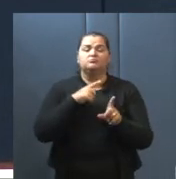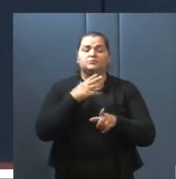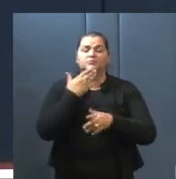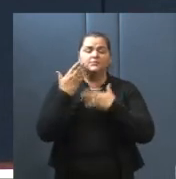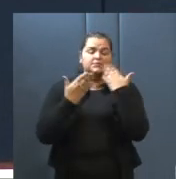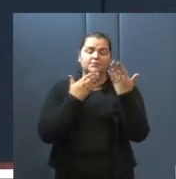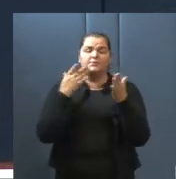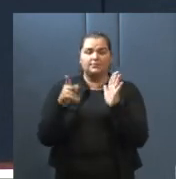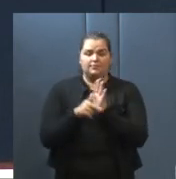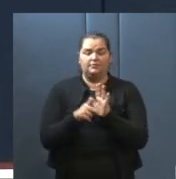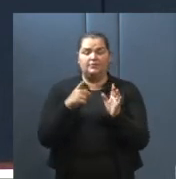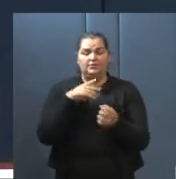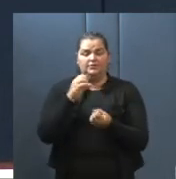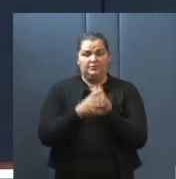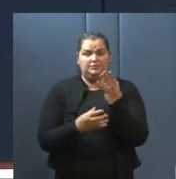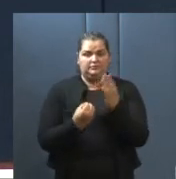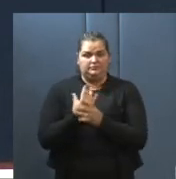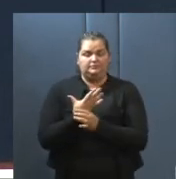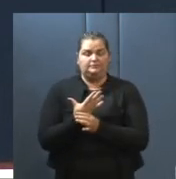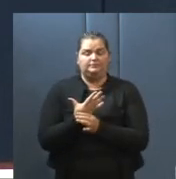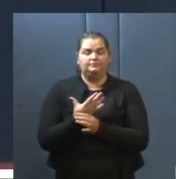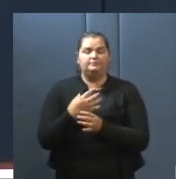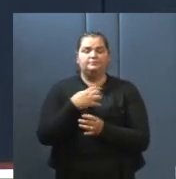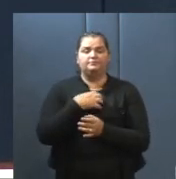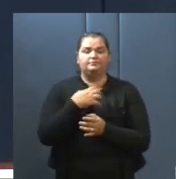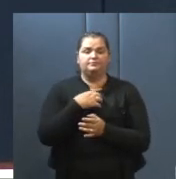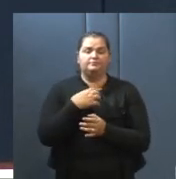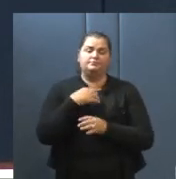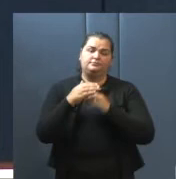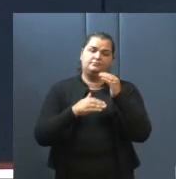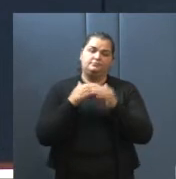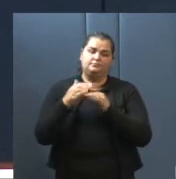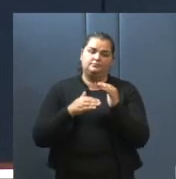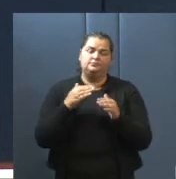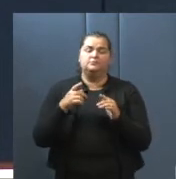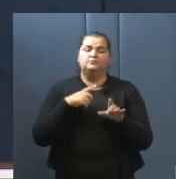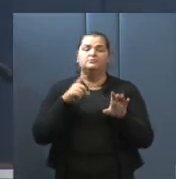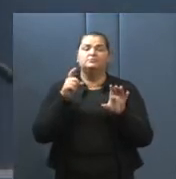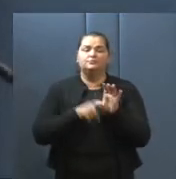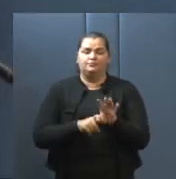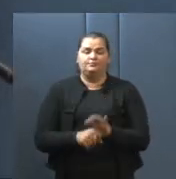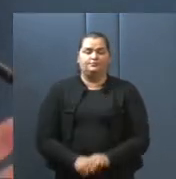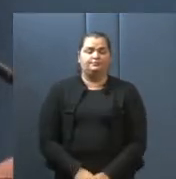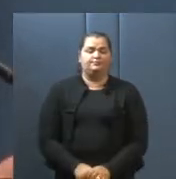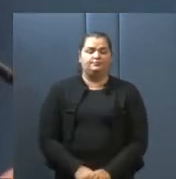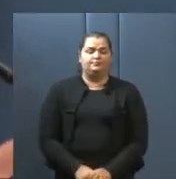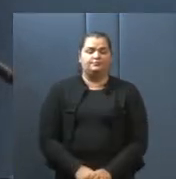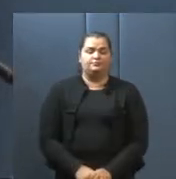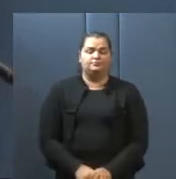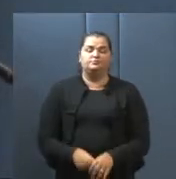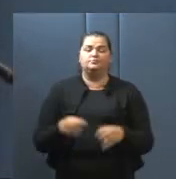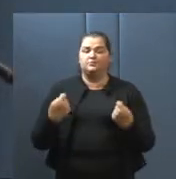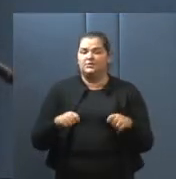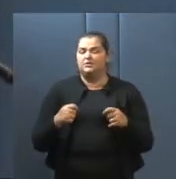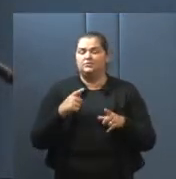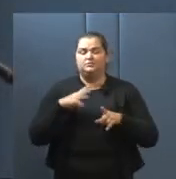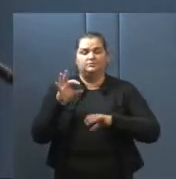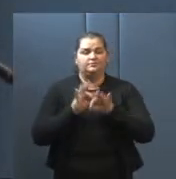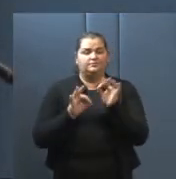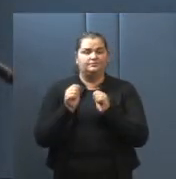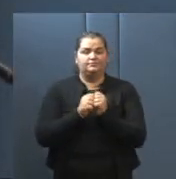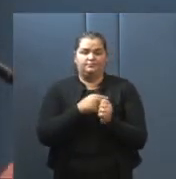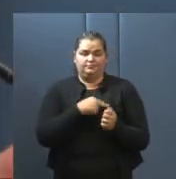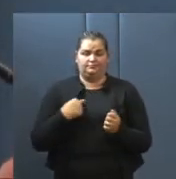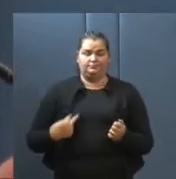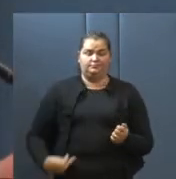beneficia da criação de uma situação de insustentabilidade de dívida. Eles vão ter que negociar com a